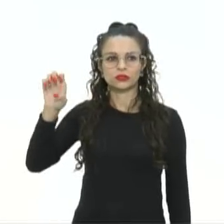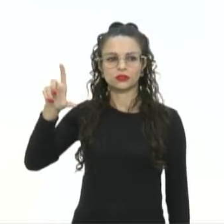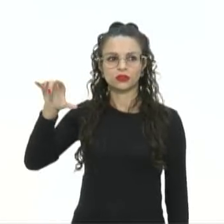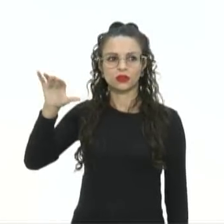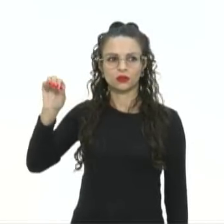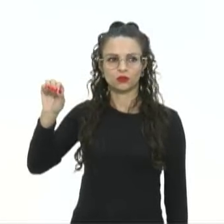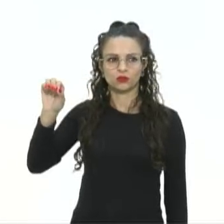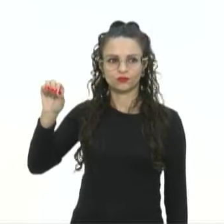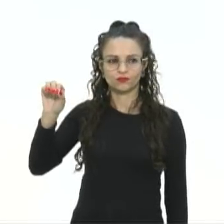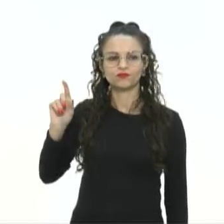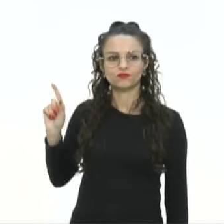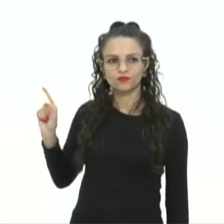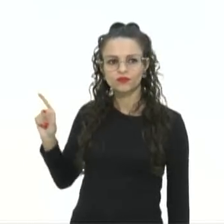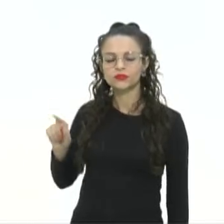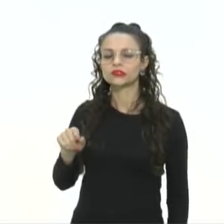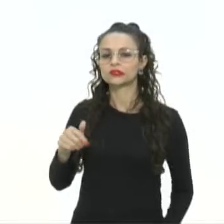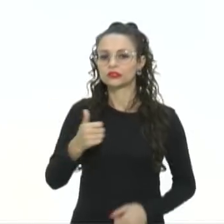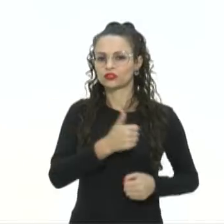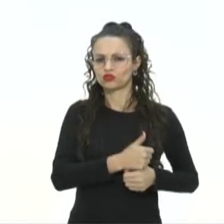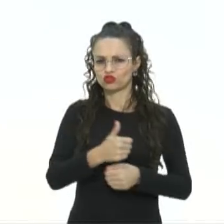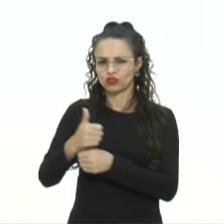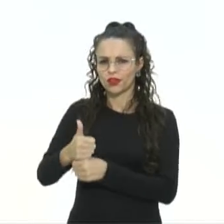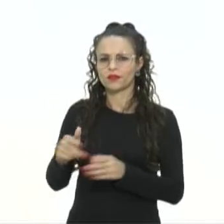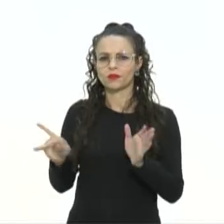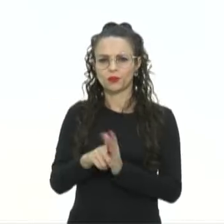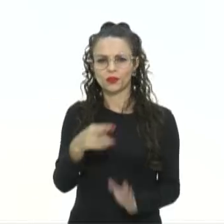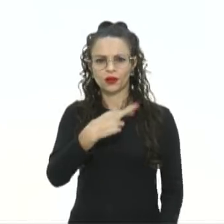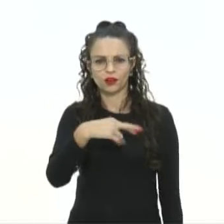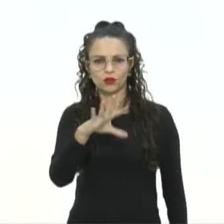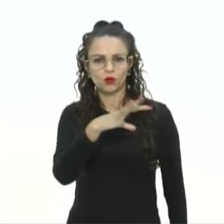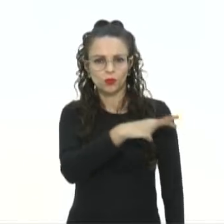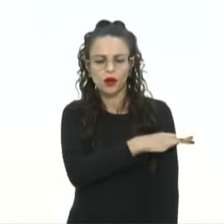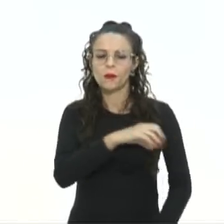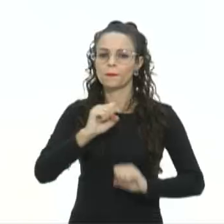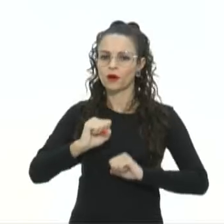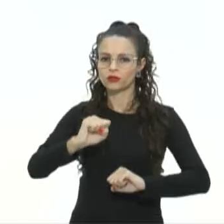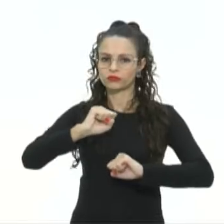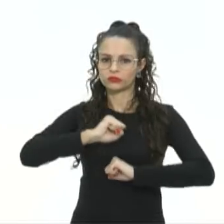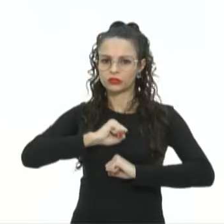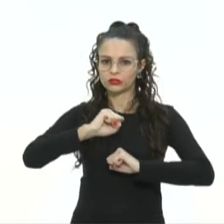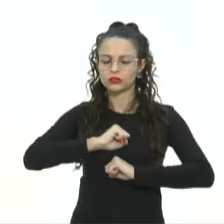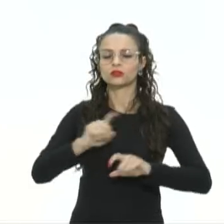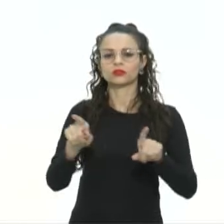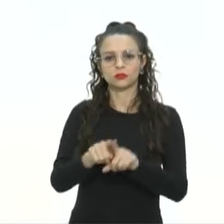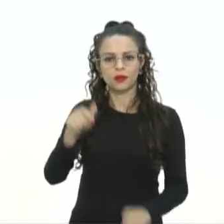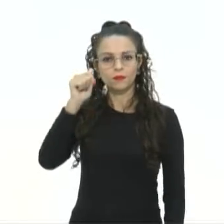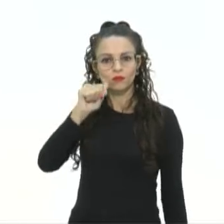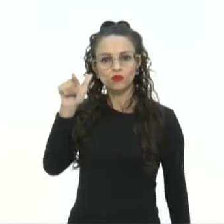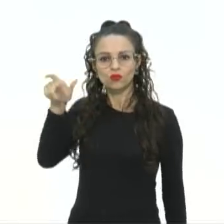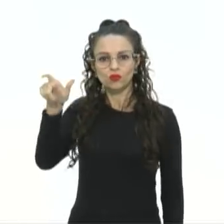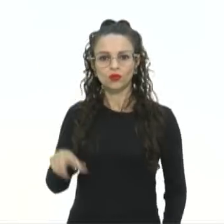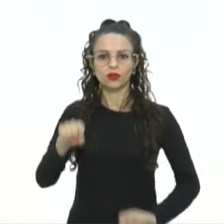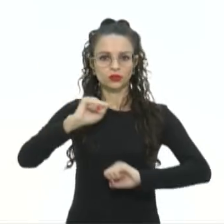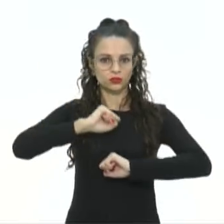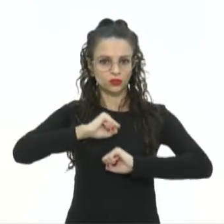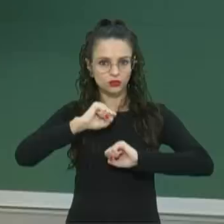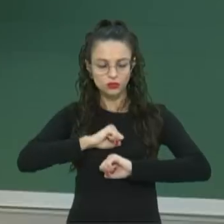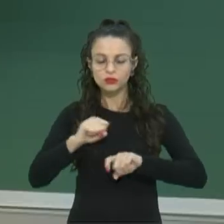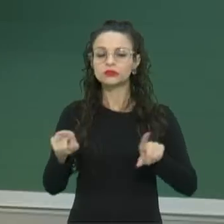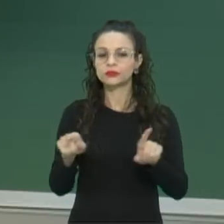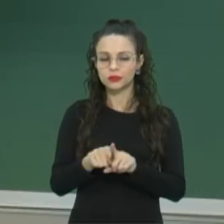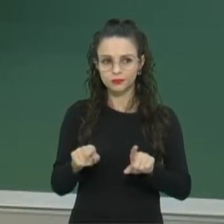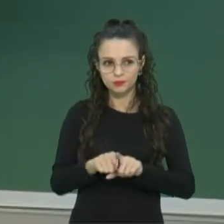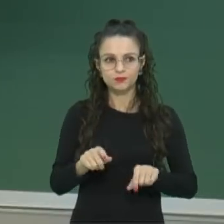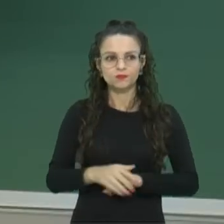Moraes. Os chefes religiosos da Umbanda podem ser sacerdotes e mulheres sacerdotisas. São